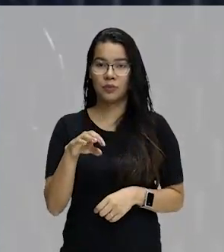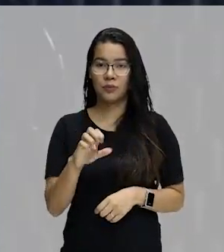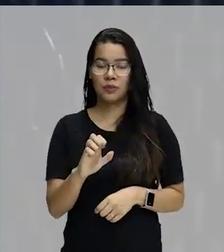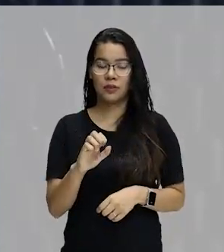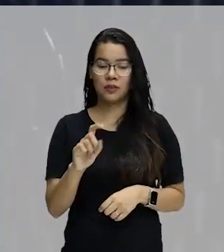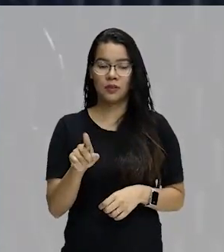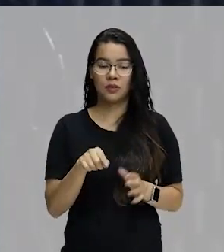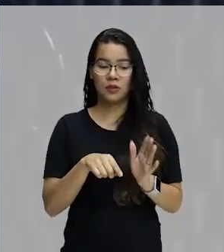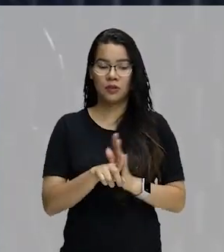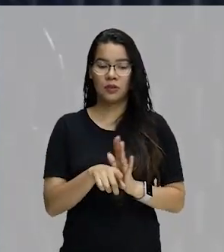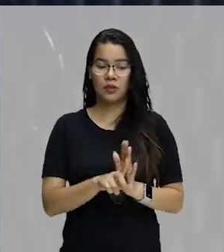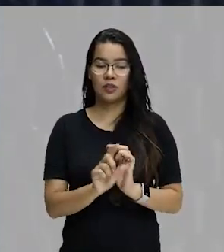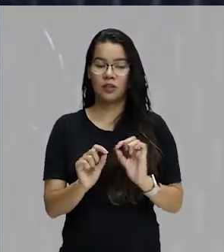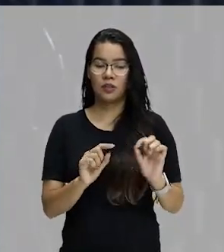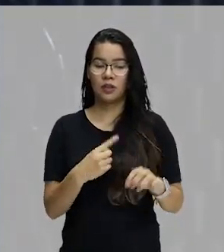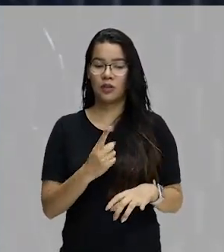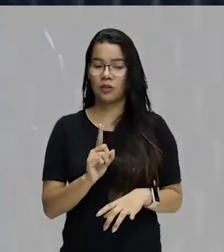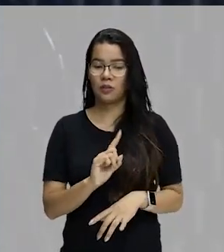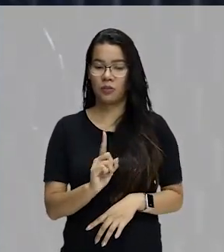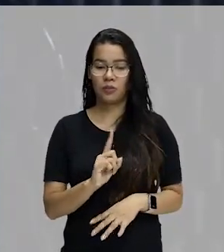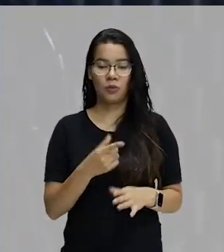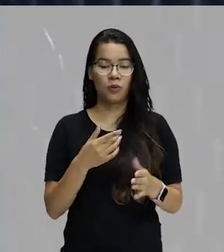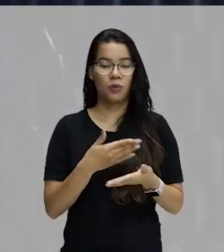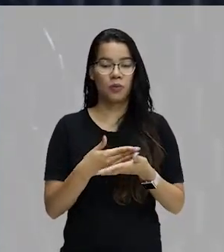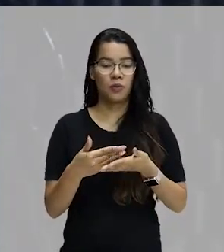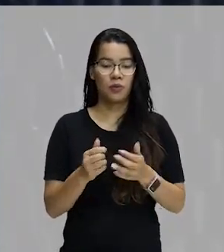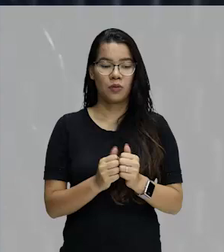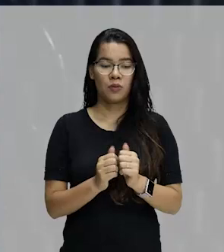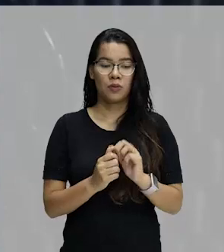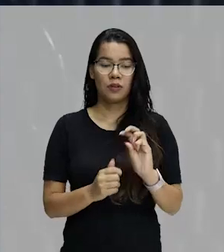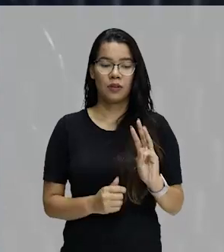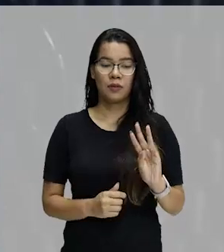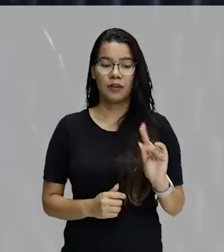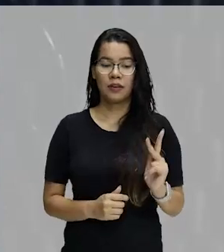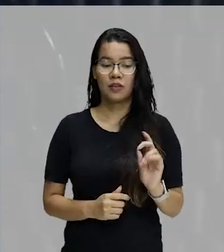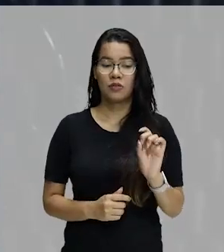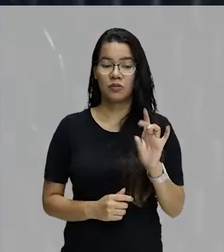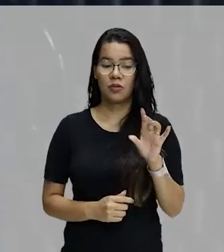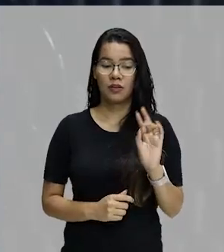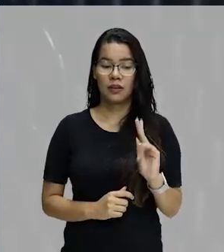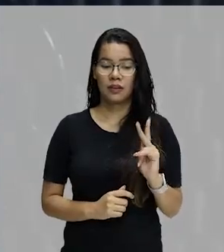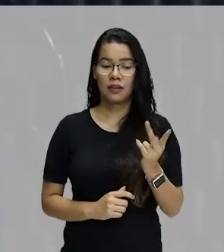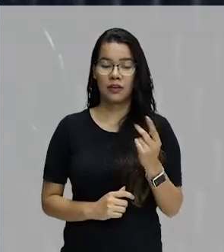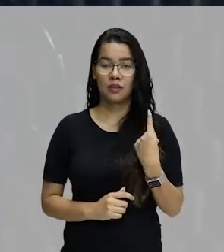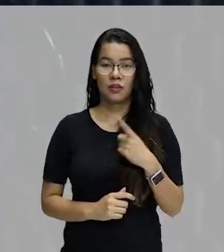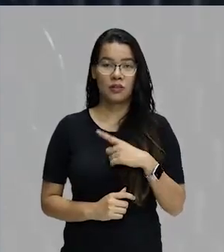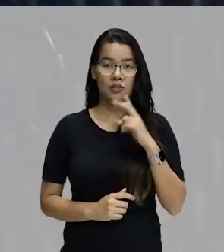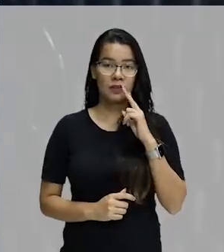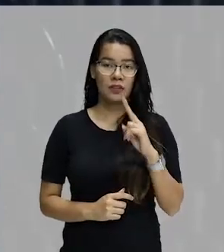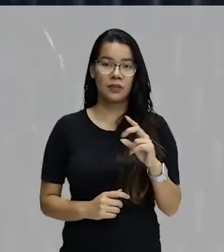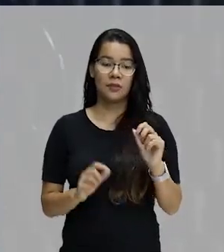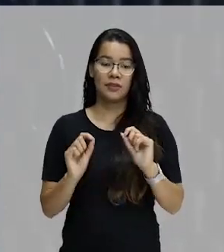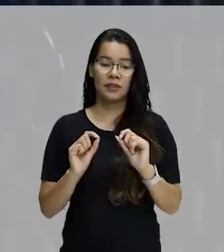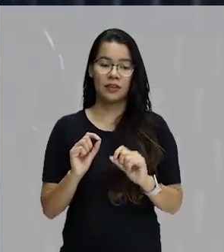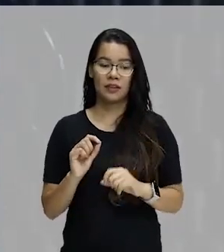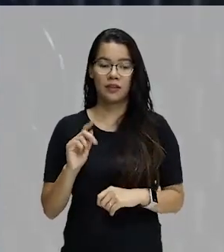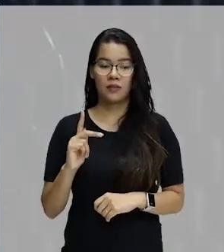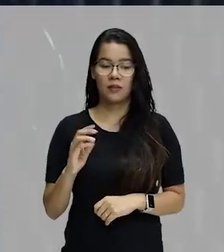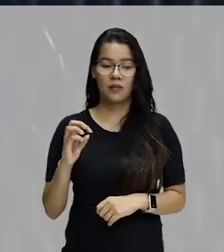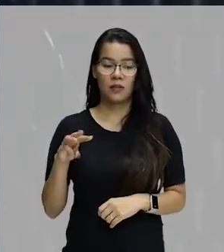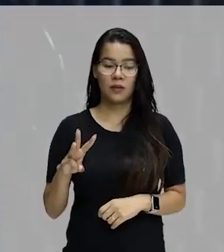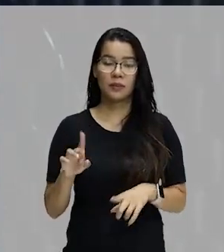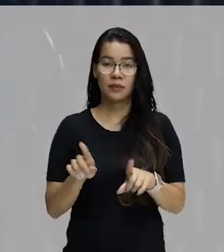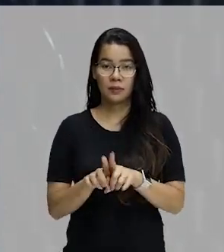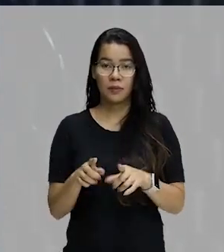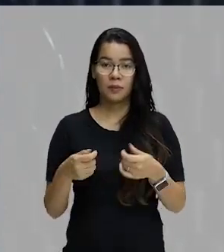WH, ele começa com H. Vamos ver que esse how também pode ser combinado com outras palavras para criar